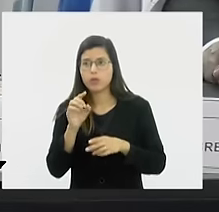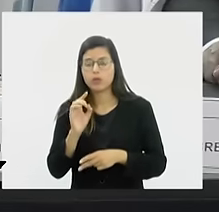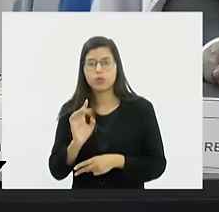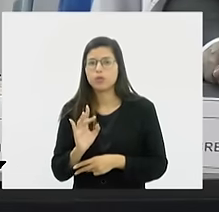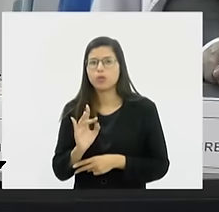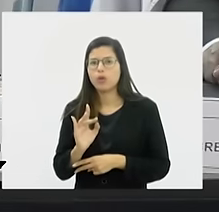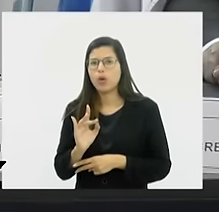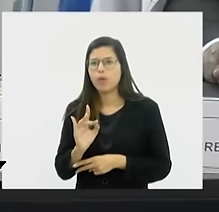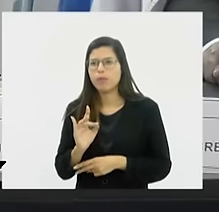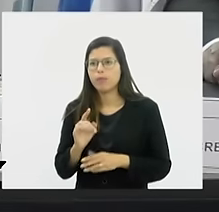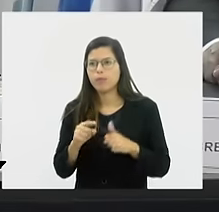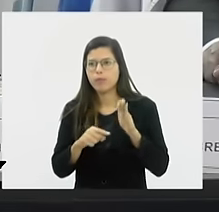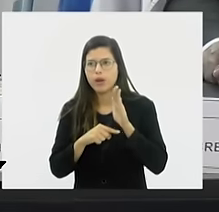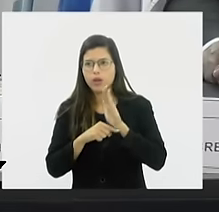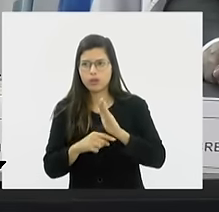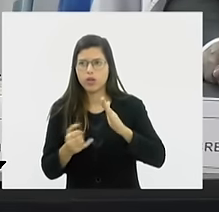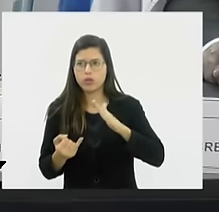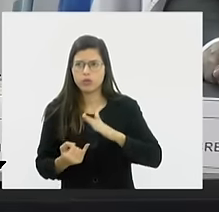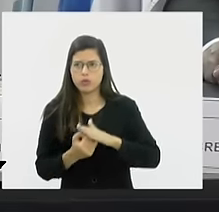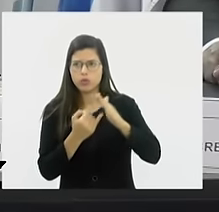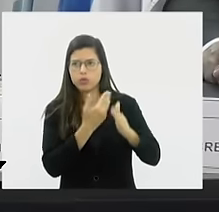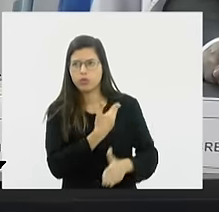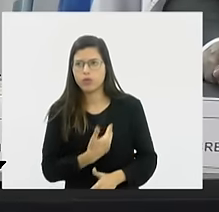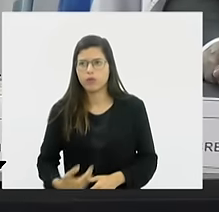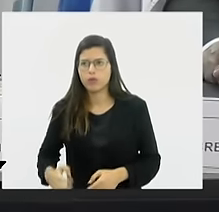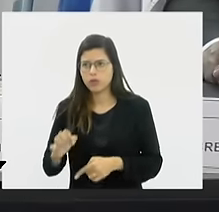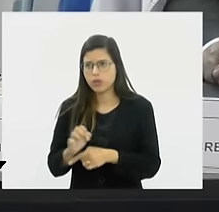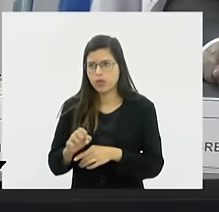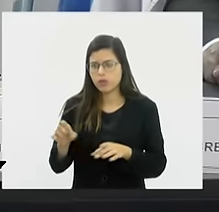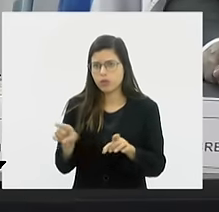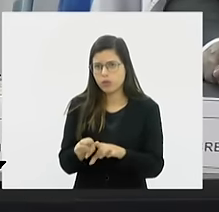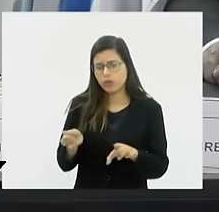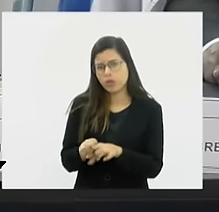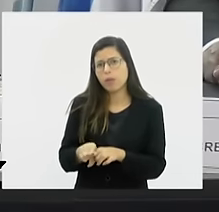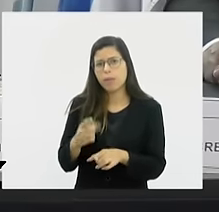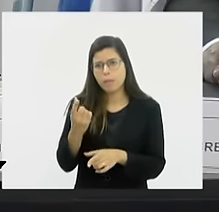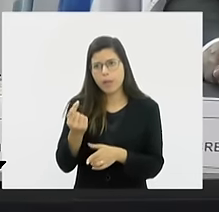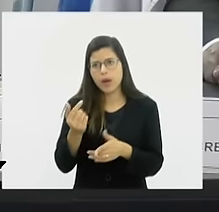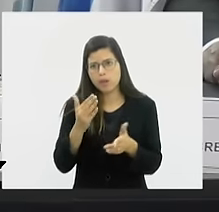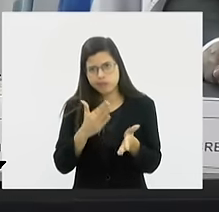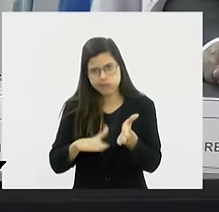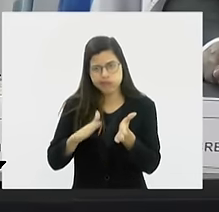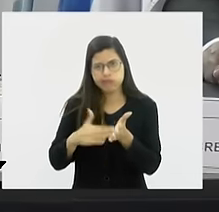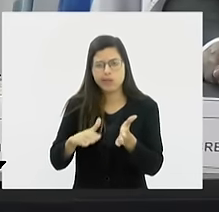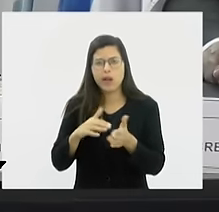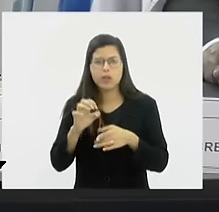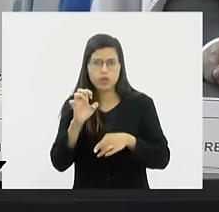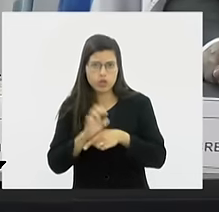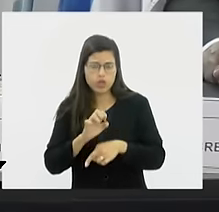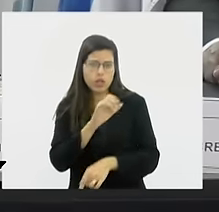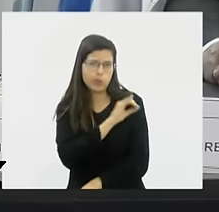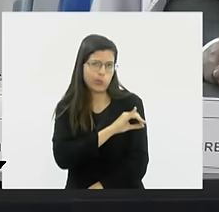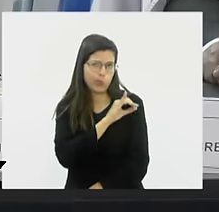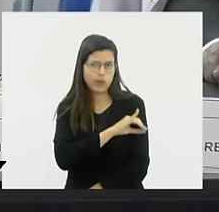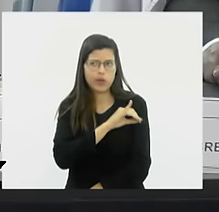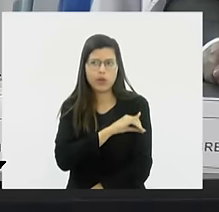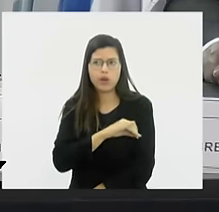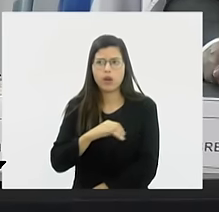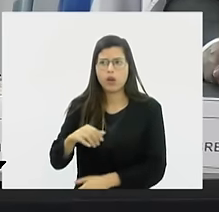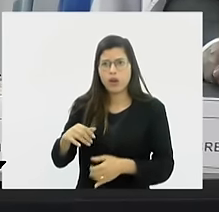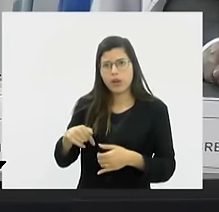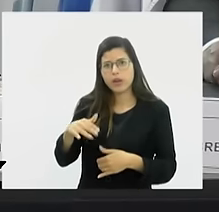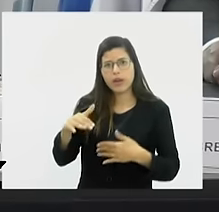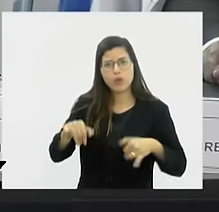as instituições do governo do Estado e o erário, porque quem está pagando a conta é o Estado do Rio de Janeiro. E quem está se expondo é o Estado do Rio de Janeiro, e quem está sofrendo